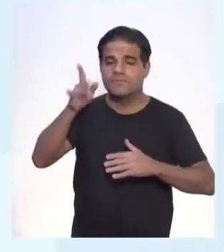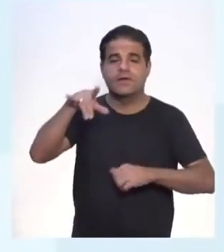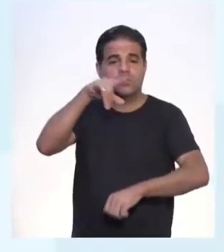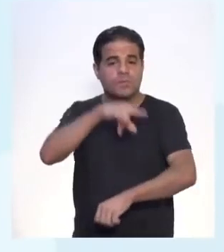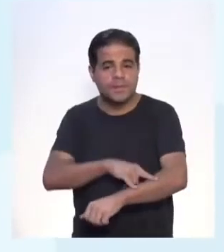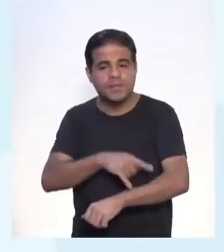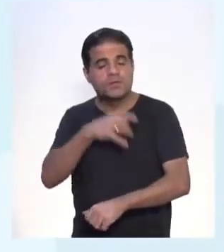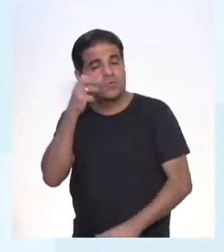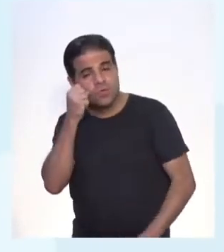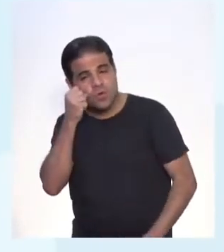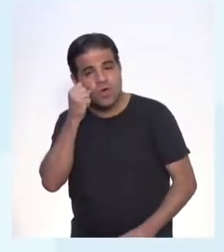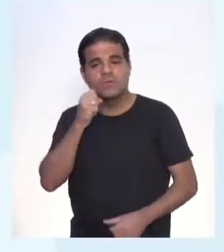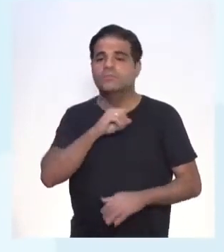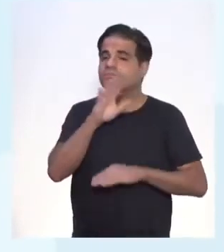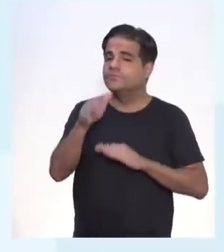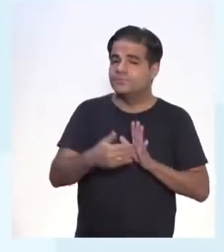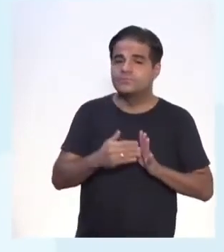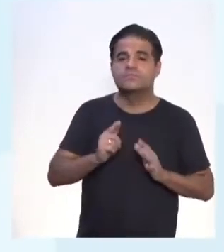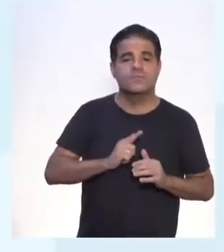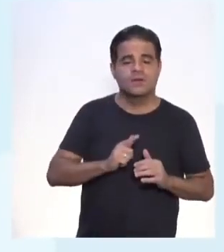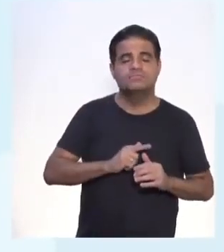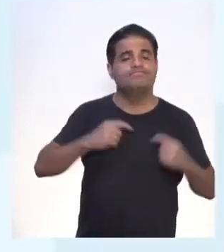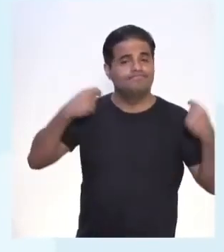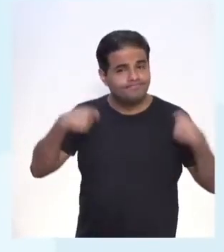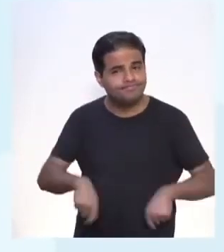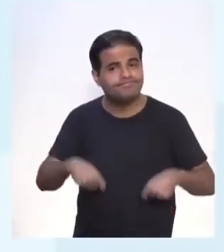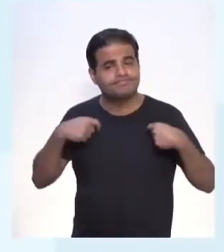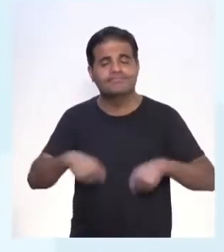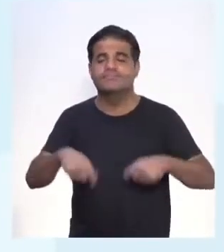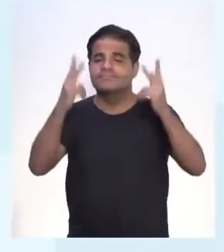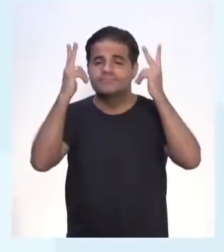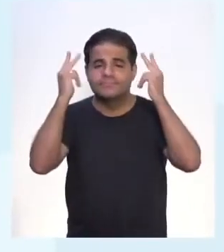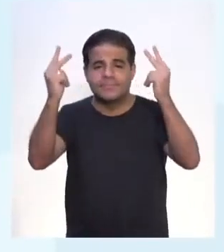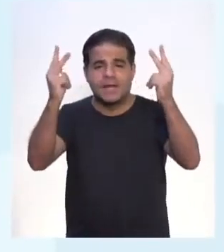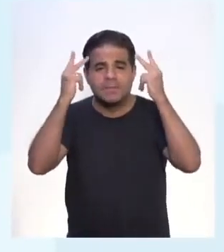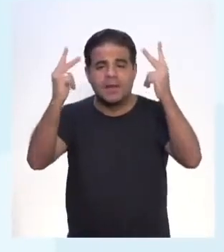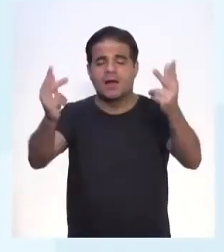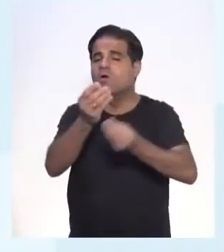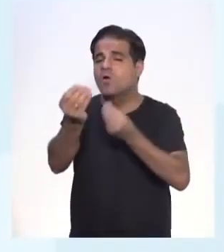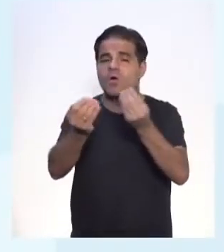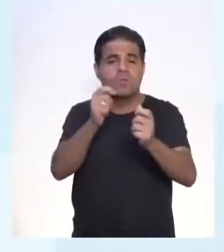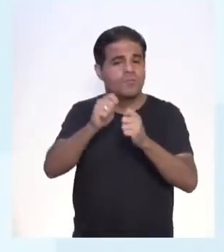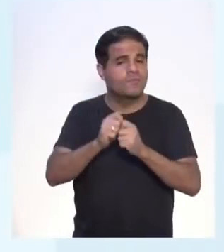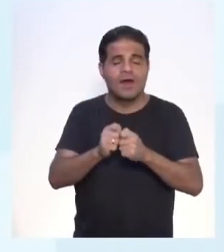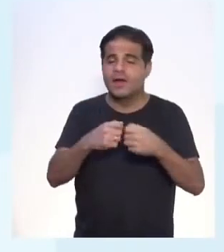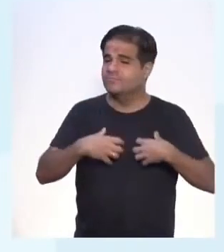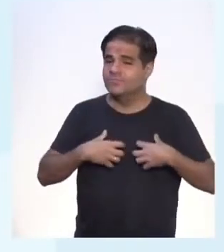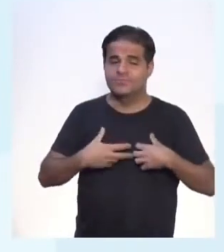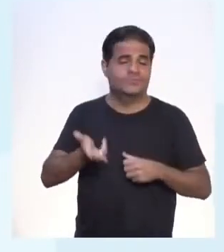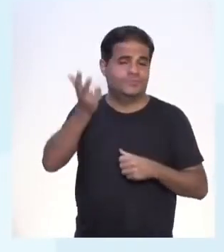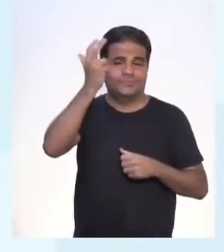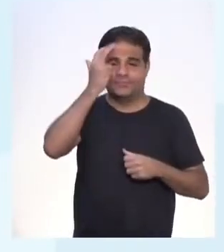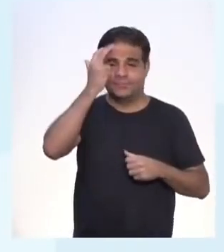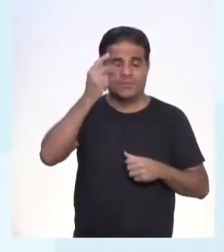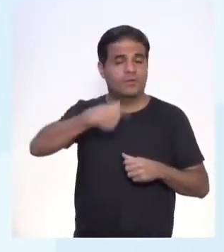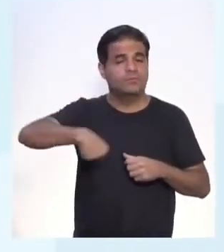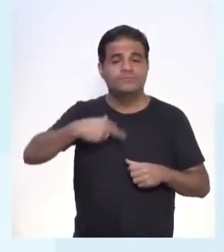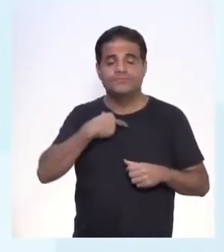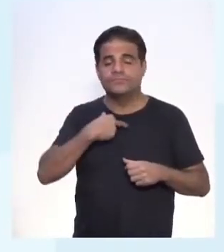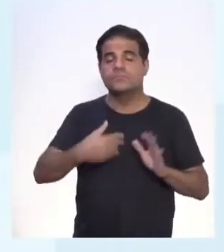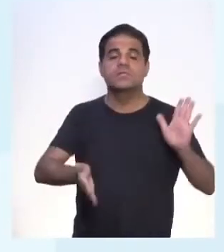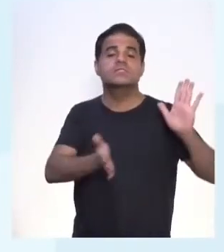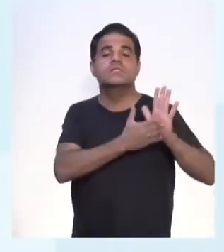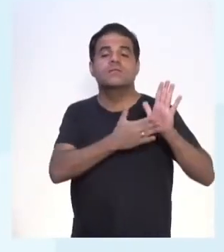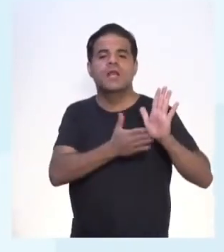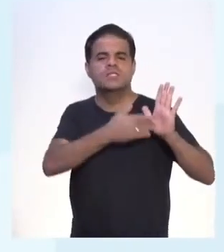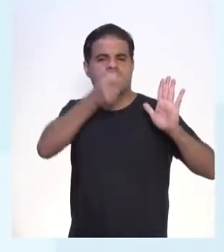a gente dorme. Né? Existe ali uma necessidade natural, mas como a gente faz isso é absolutamente cultural. Então, a gente não pode